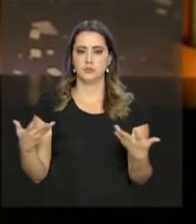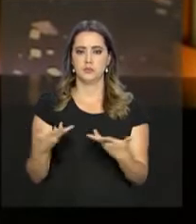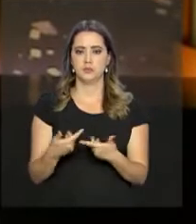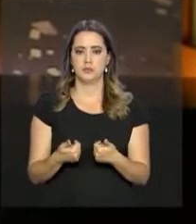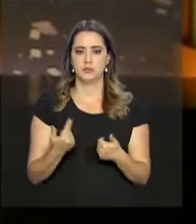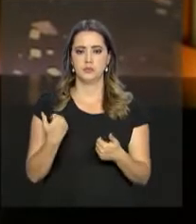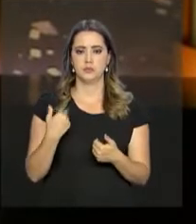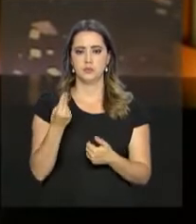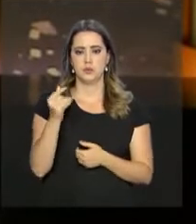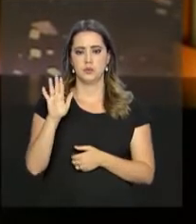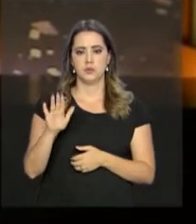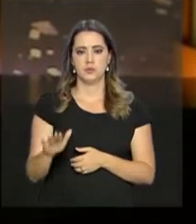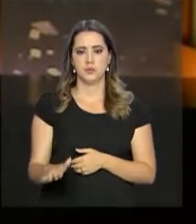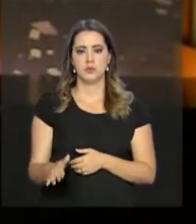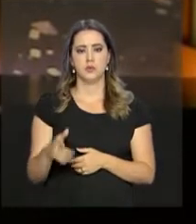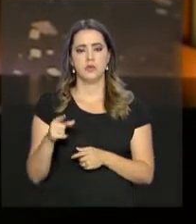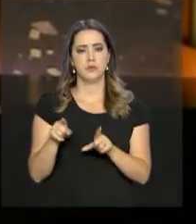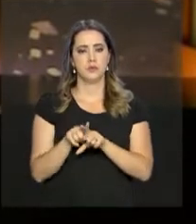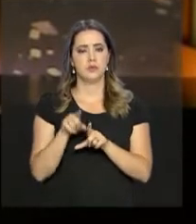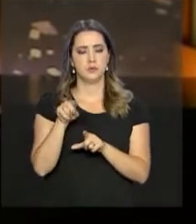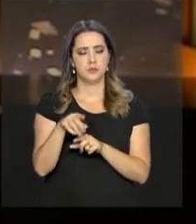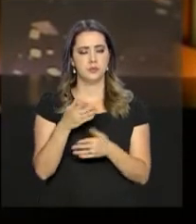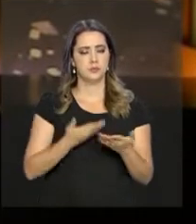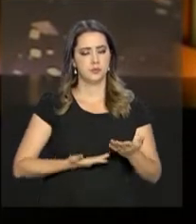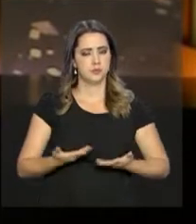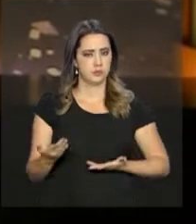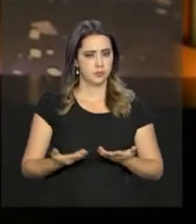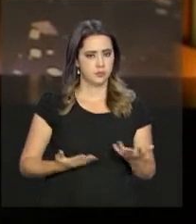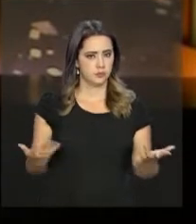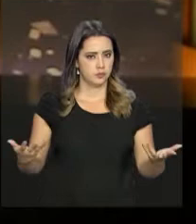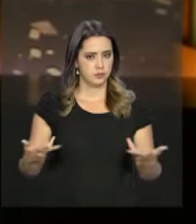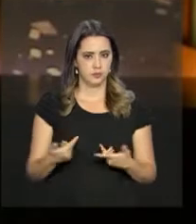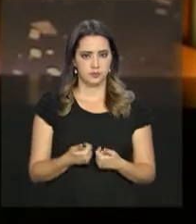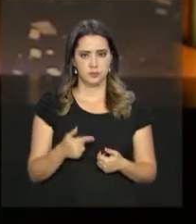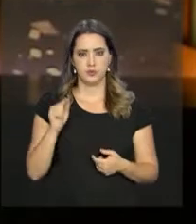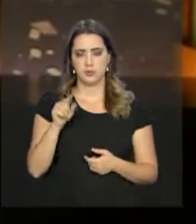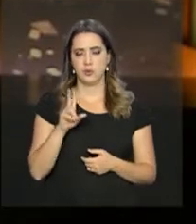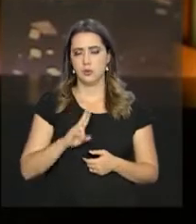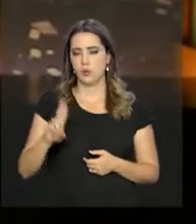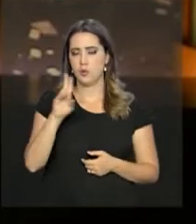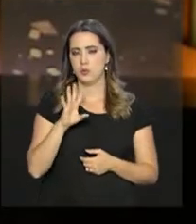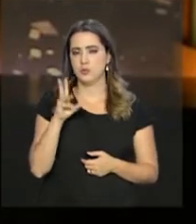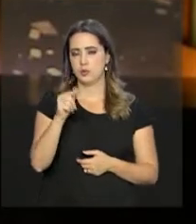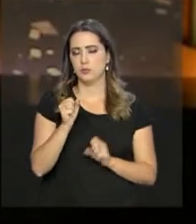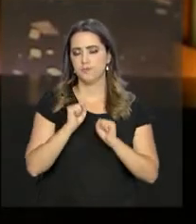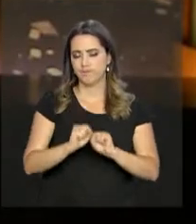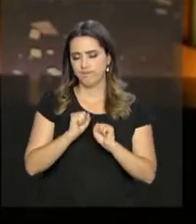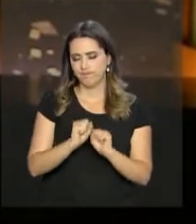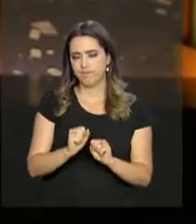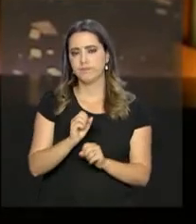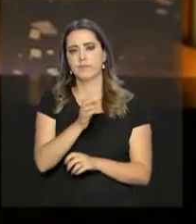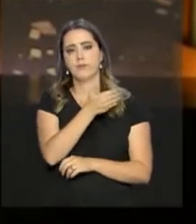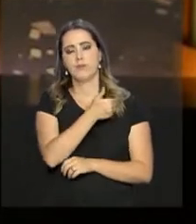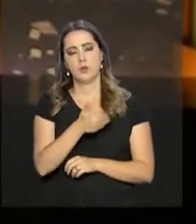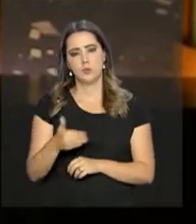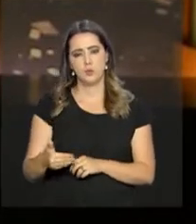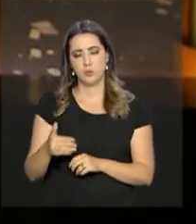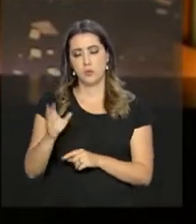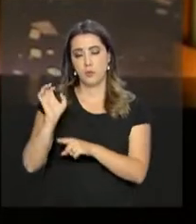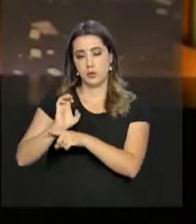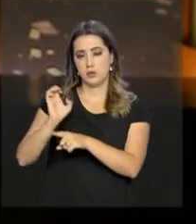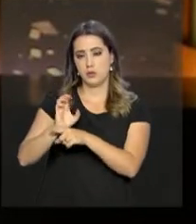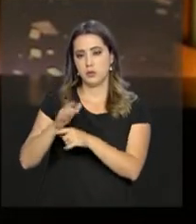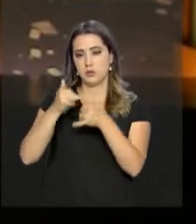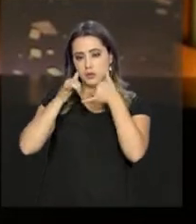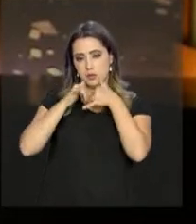energia com preço mais justo e um serviço com mais eficiência usando todo o potencial do estado para que a energia